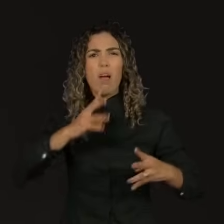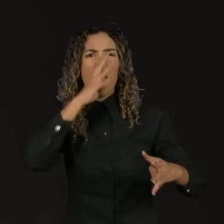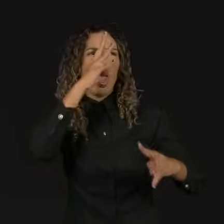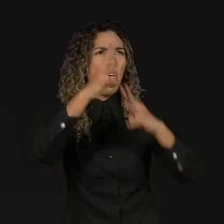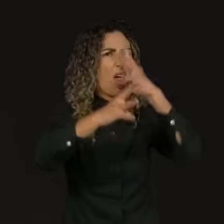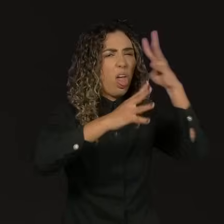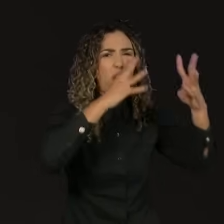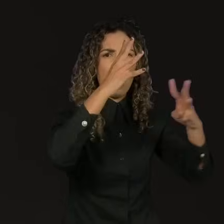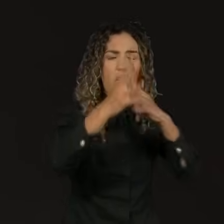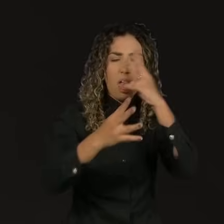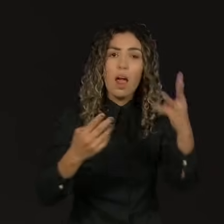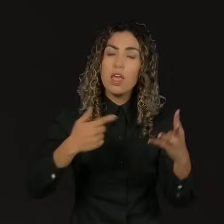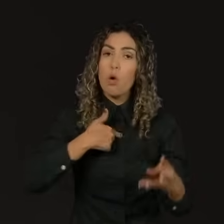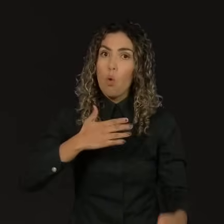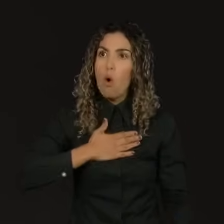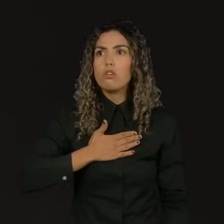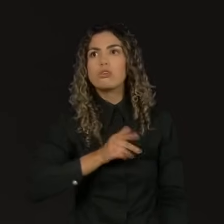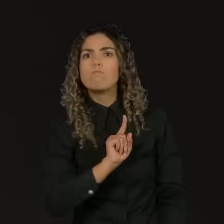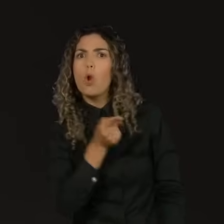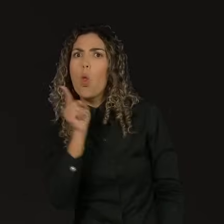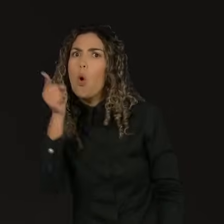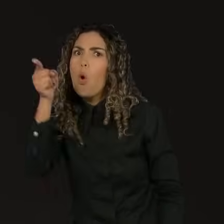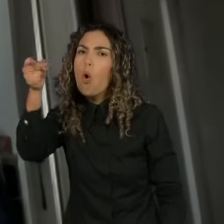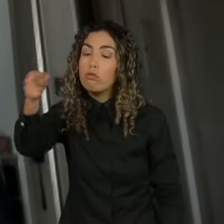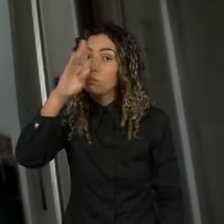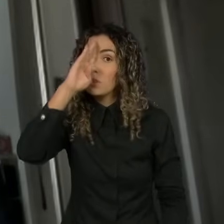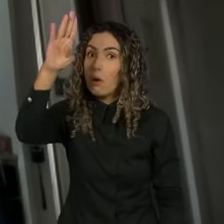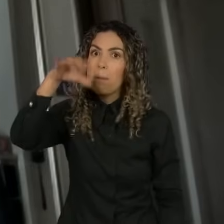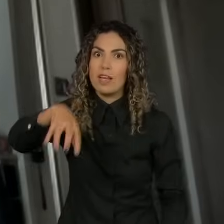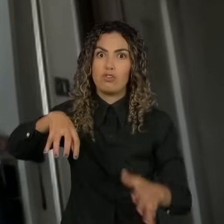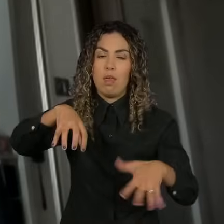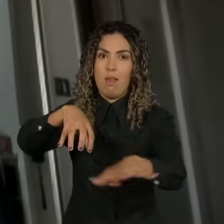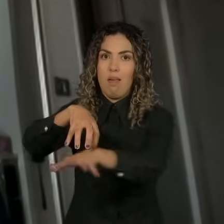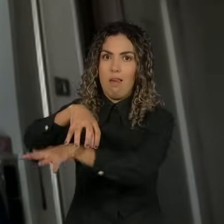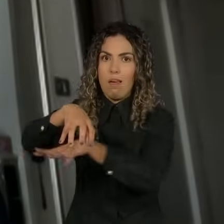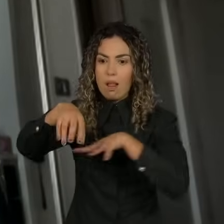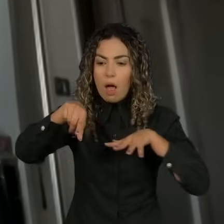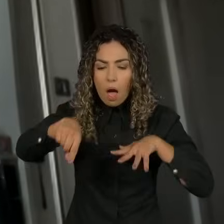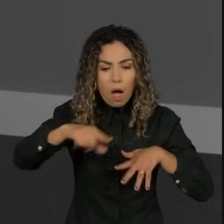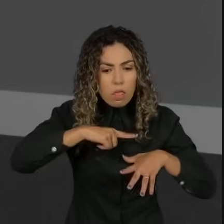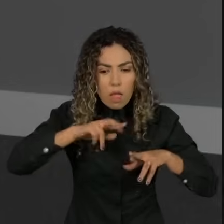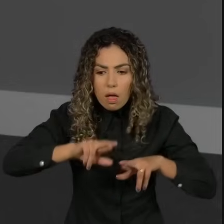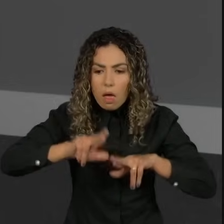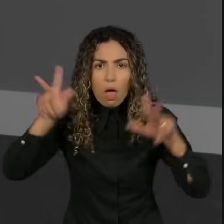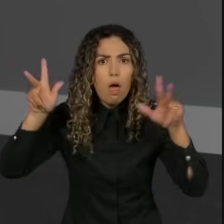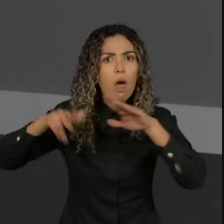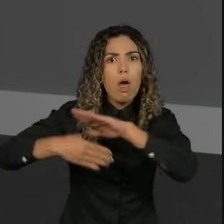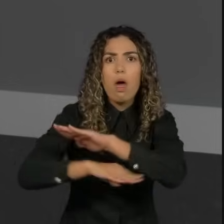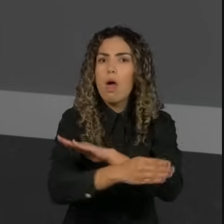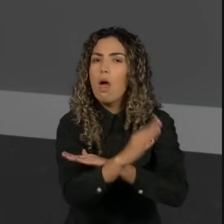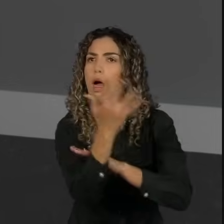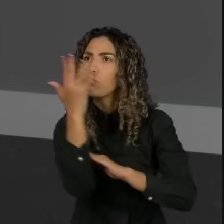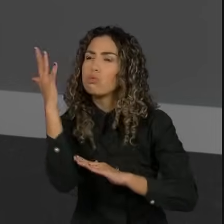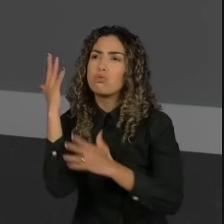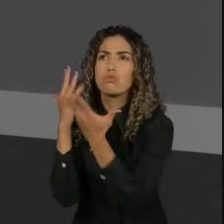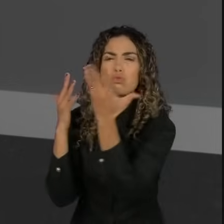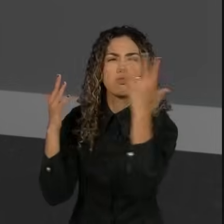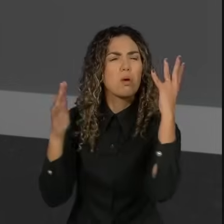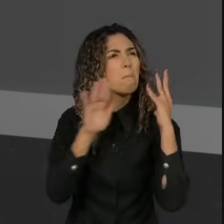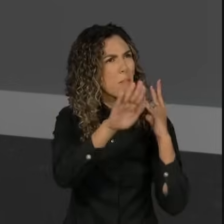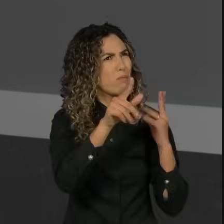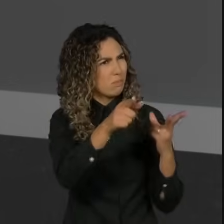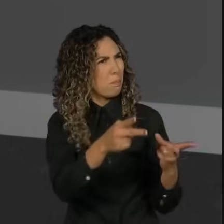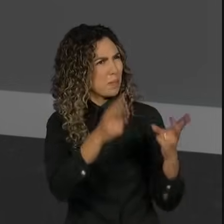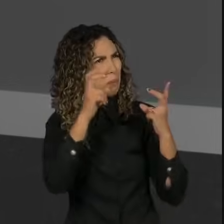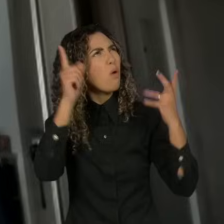vou sempre para regiões mais remotas e, de preferência, ilhas, né, que são riquíssimas em biodiversidade. E você tem sentido alguma diferença em relação